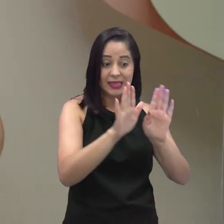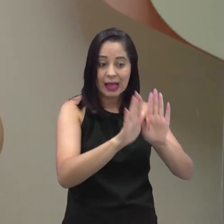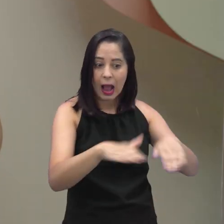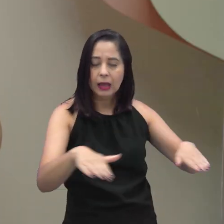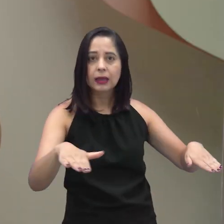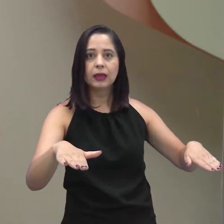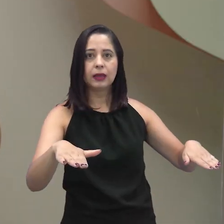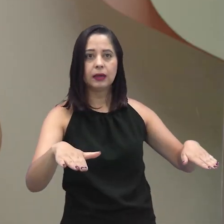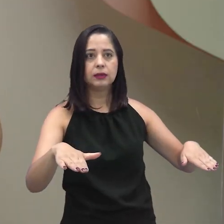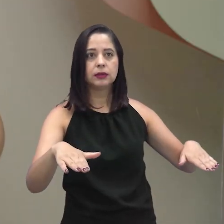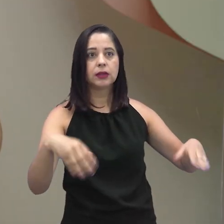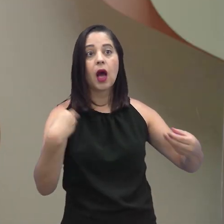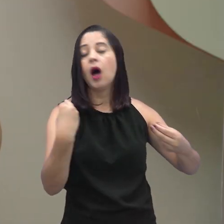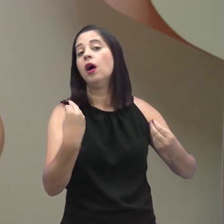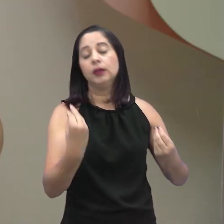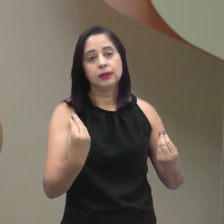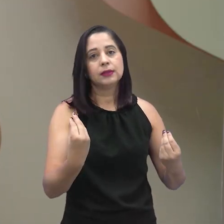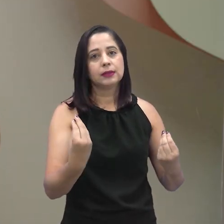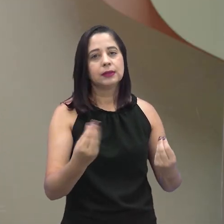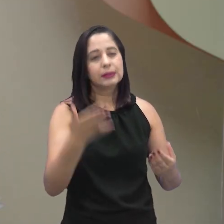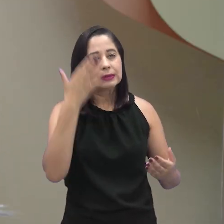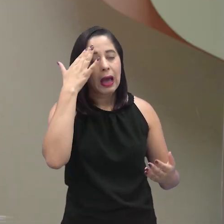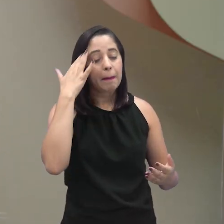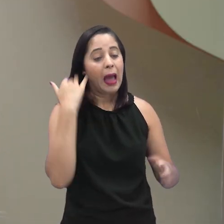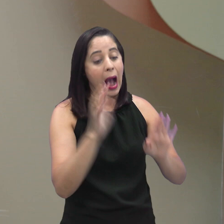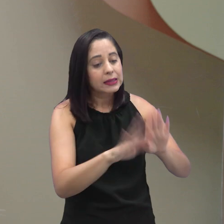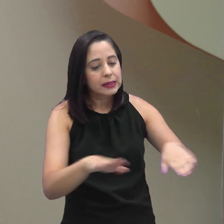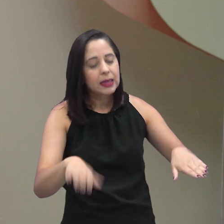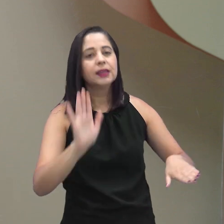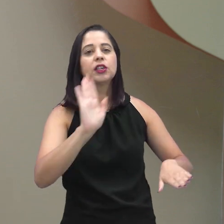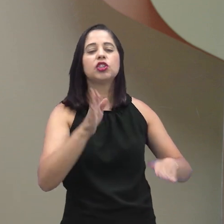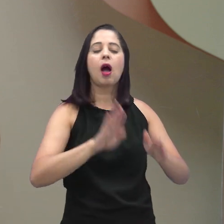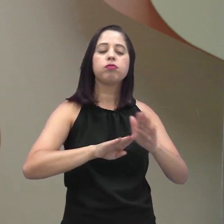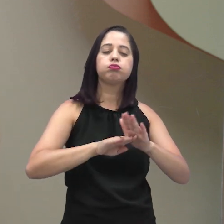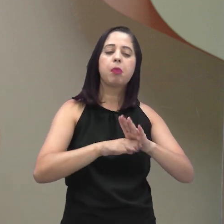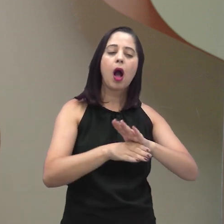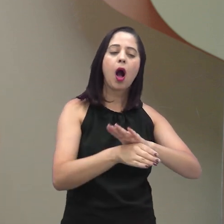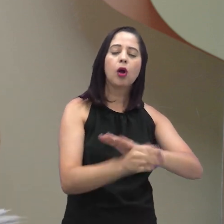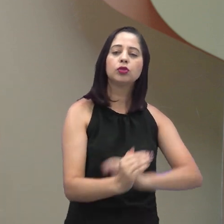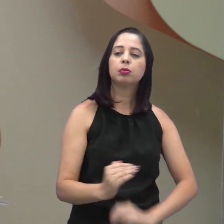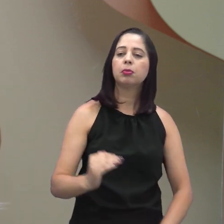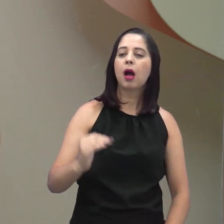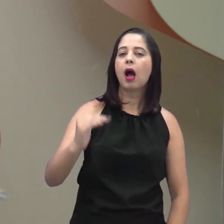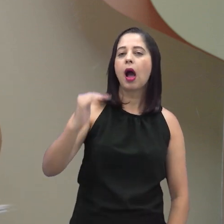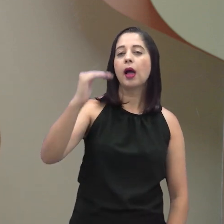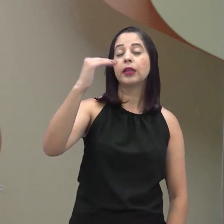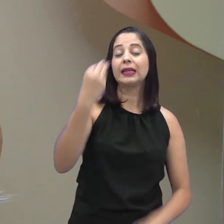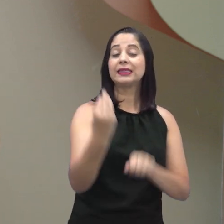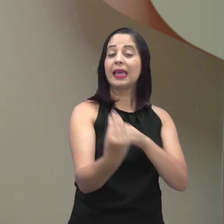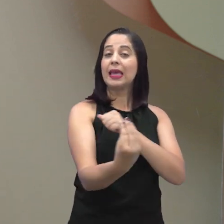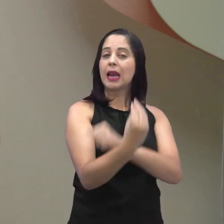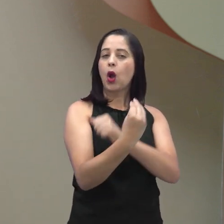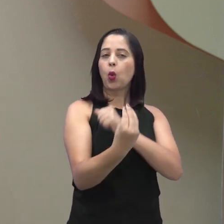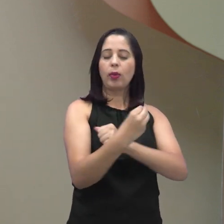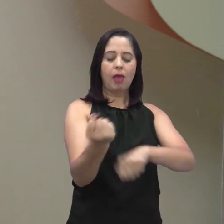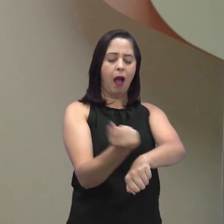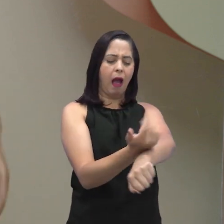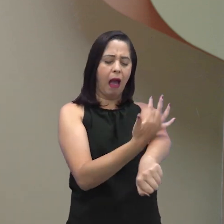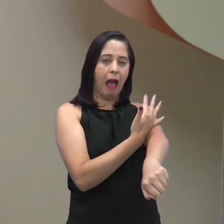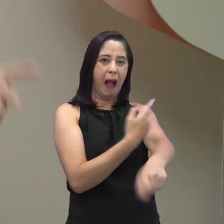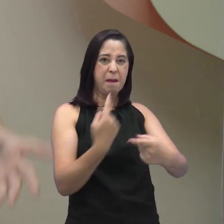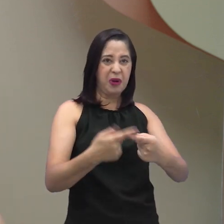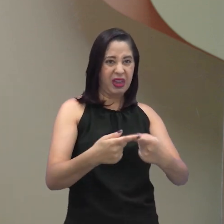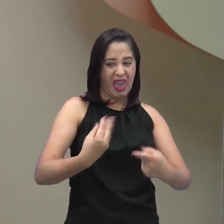gente colocar já na rotina delas desde cedo, né? Se a gente for pensar que a gente está numa realidade cada vez mais caótica